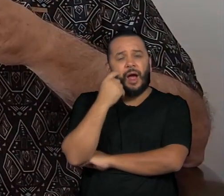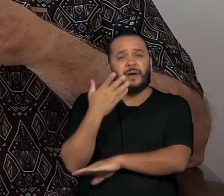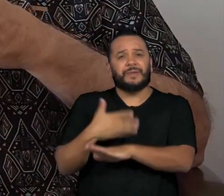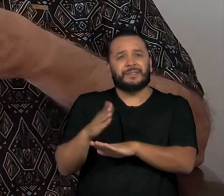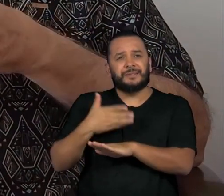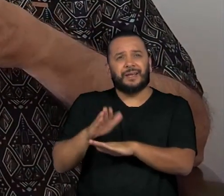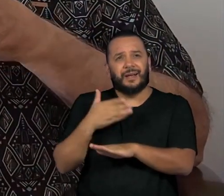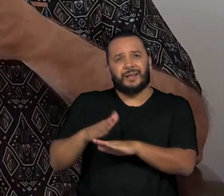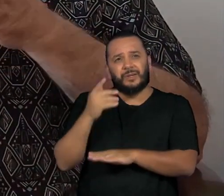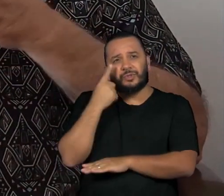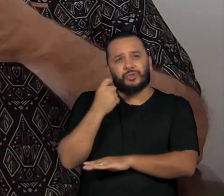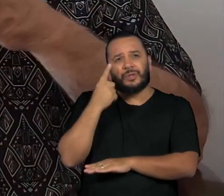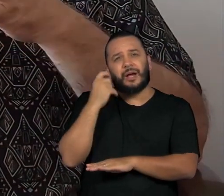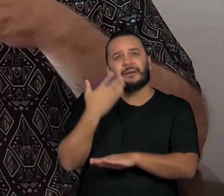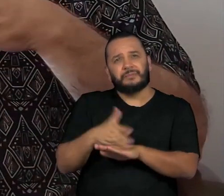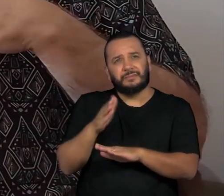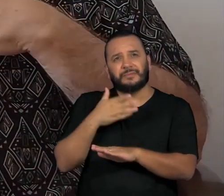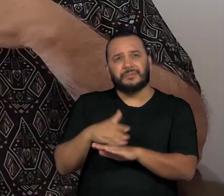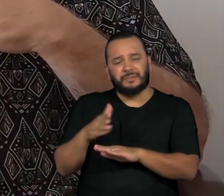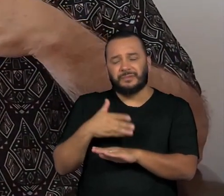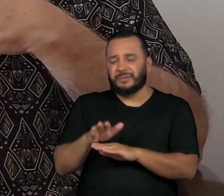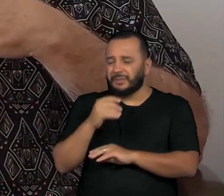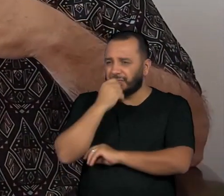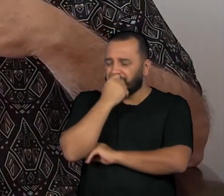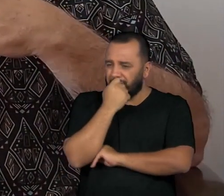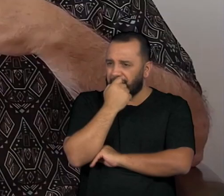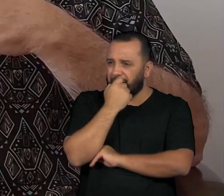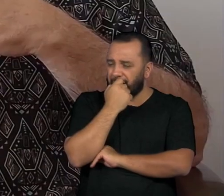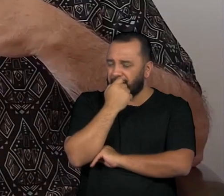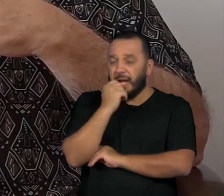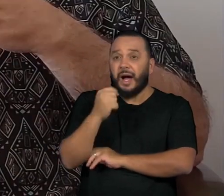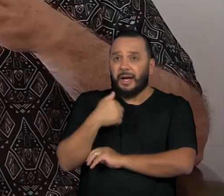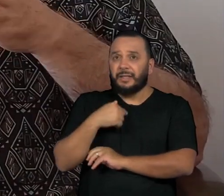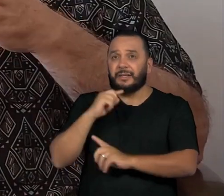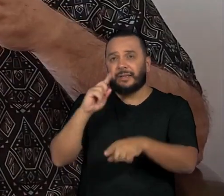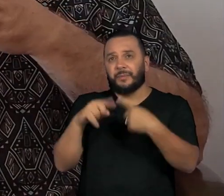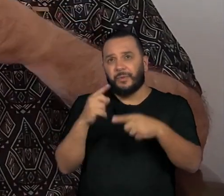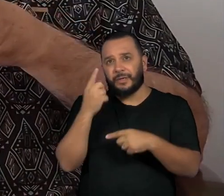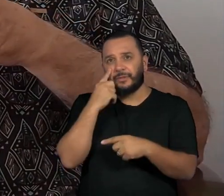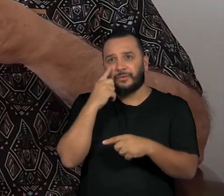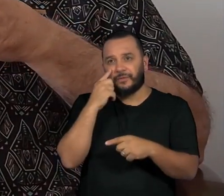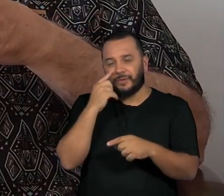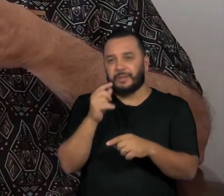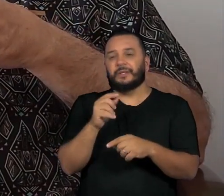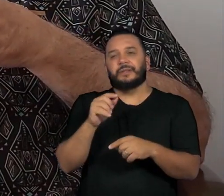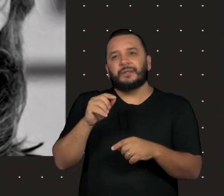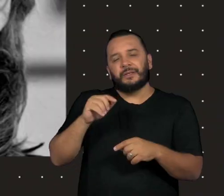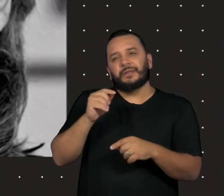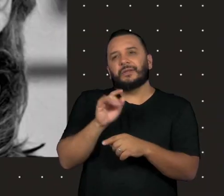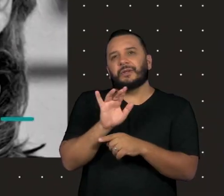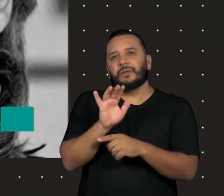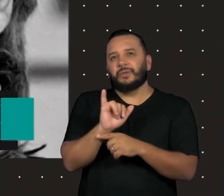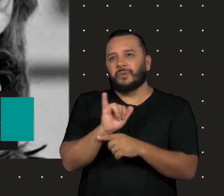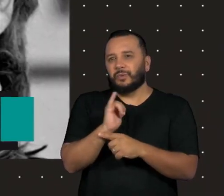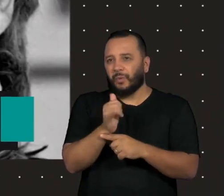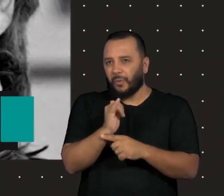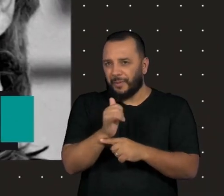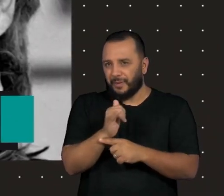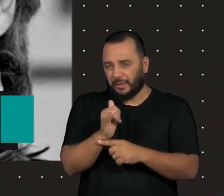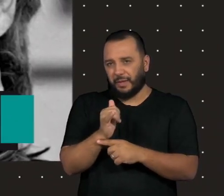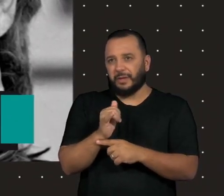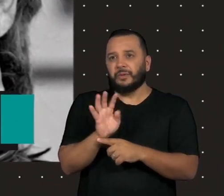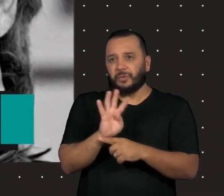ensaios. Aí, passado um pouco, eu assisti um documentário sobre a Miriam Muniz. E ela